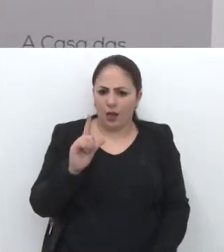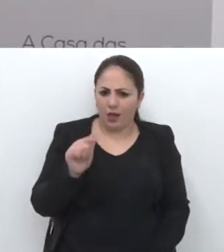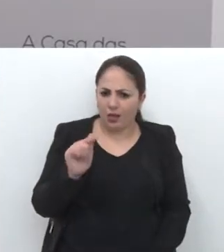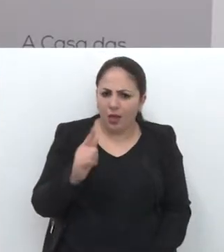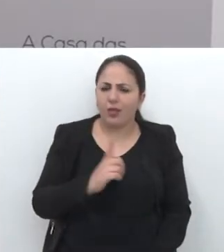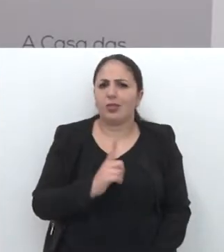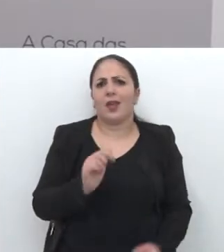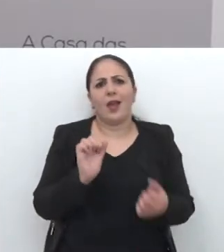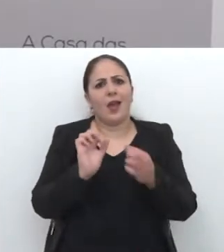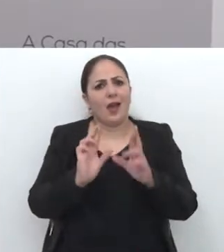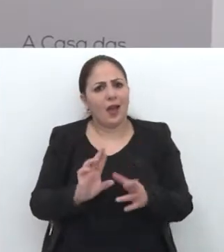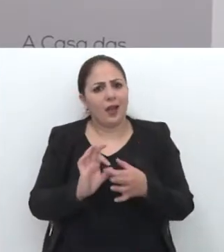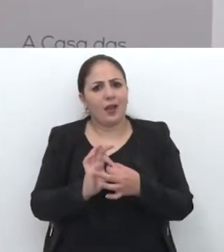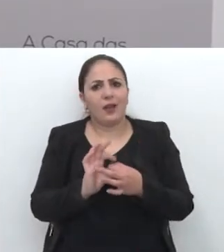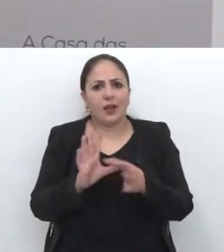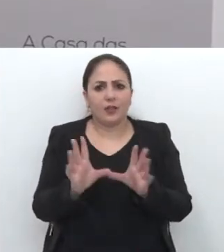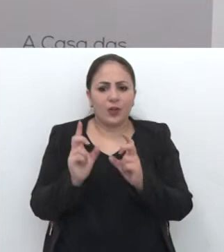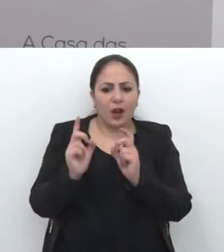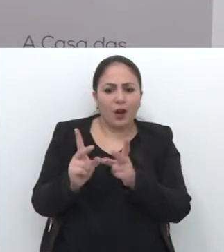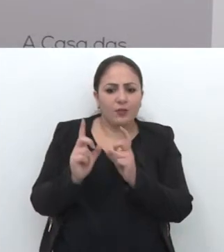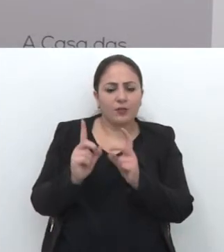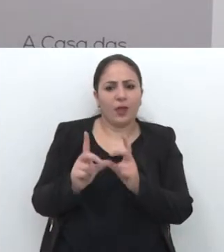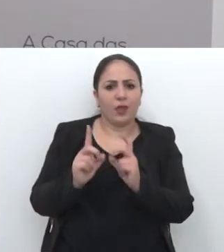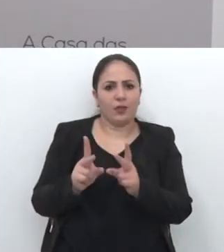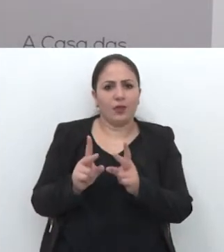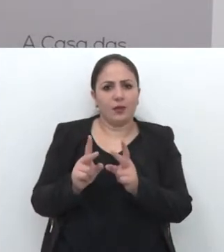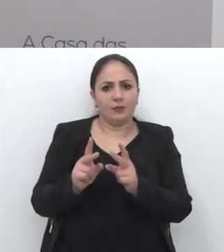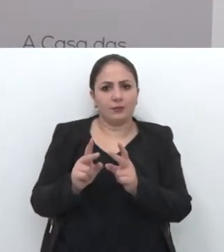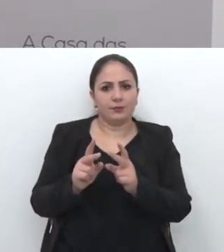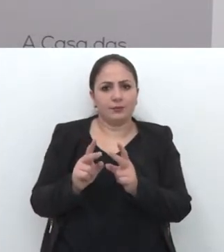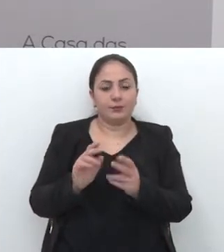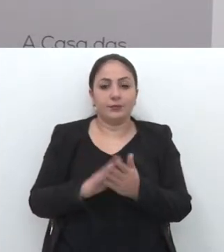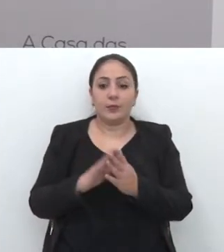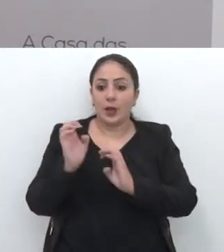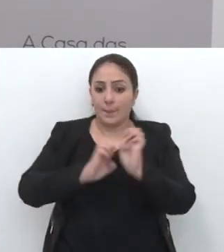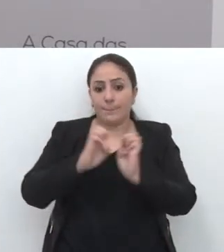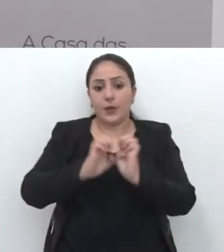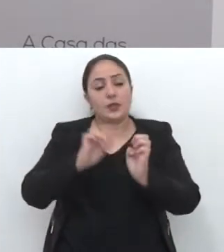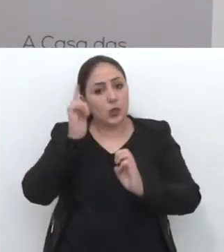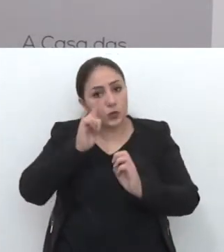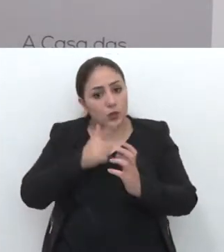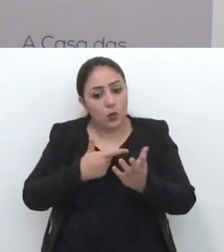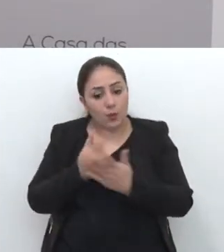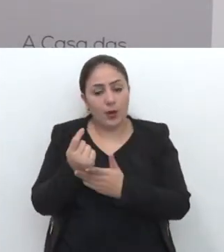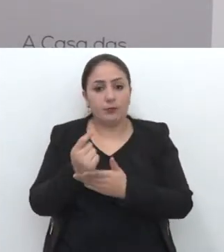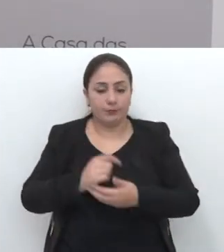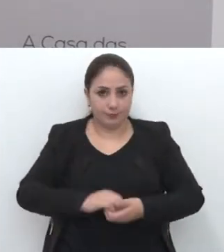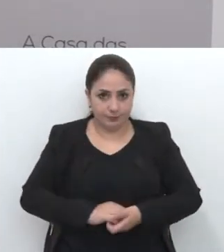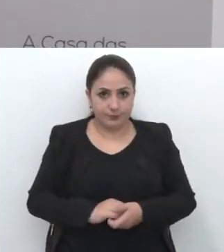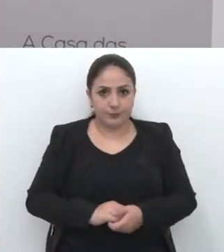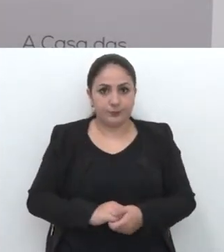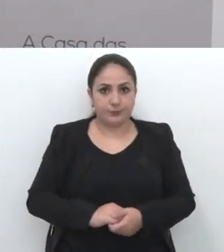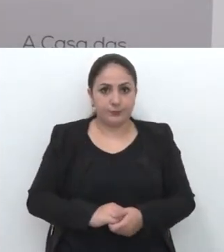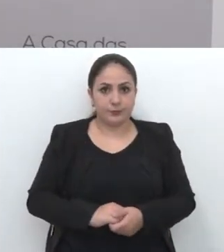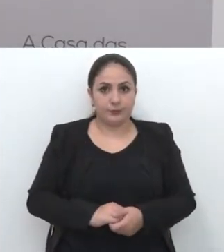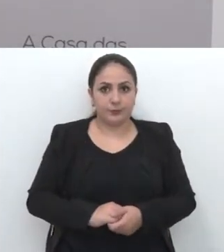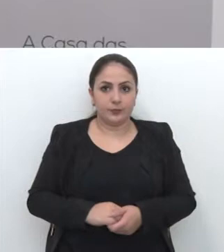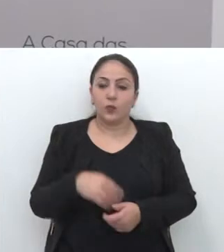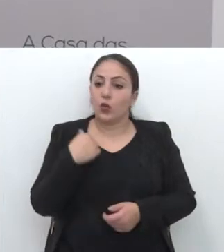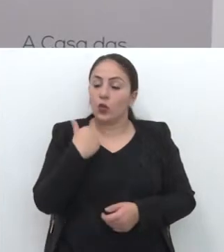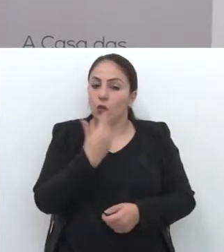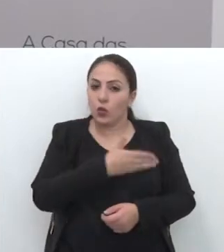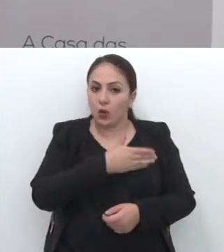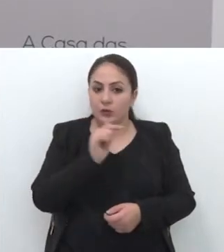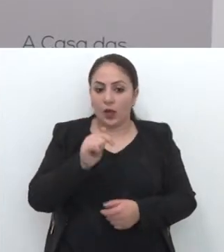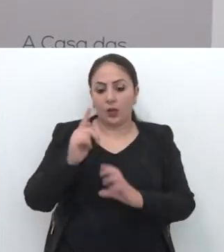lá existem áreas disponíveis que estão à venda para que empresários possam adquiri-la